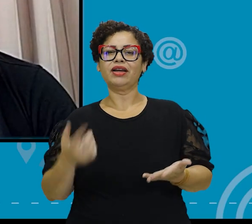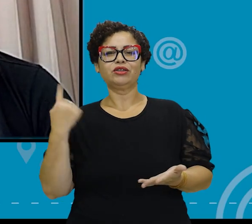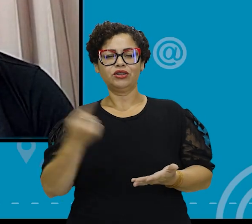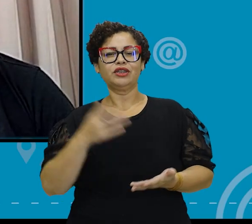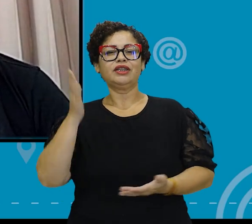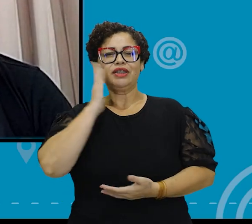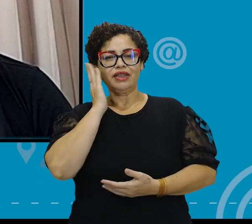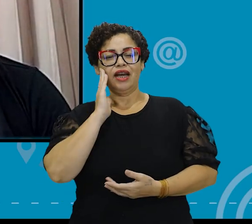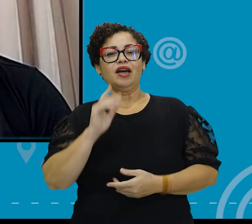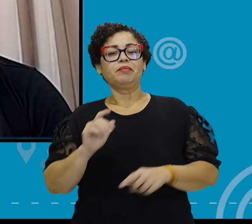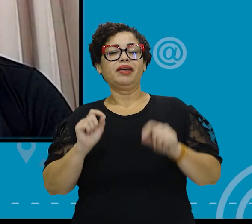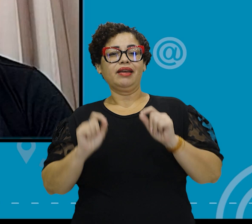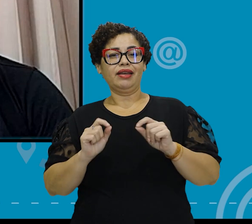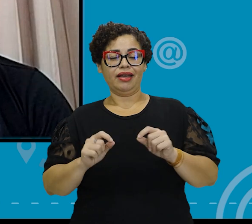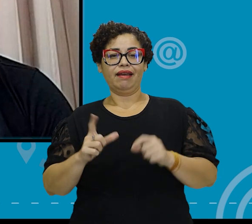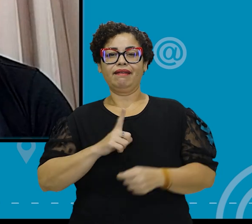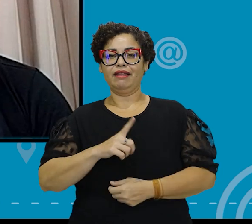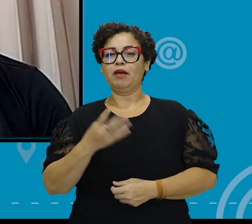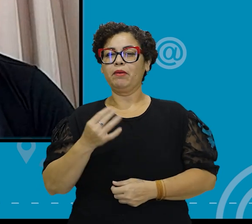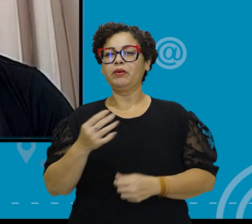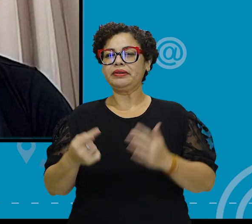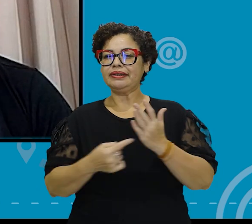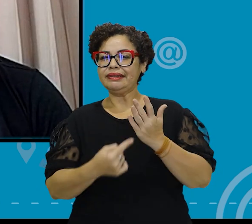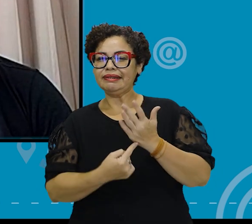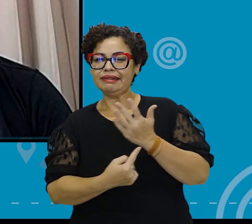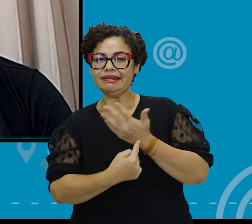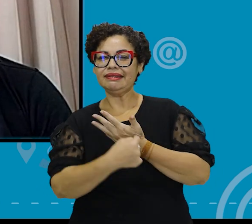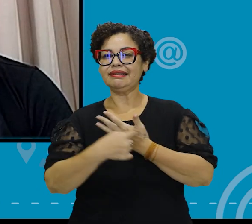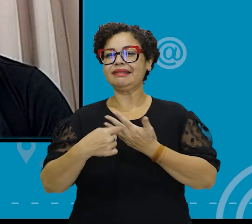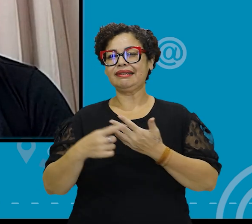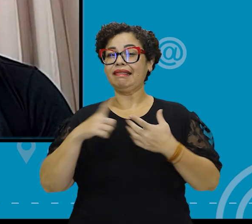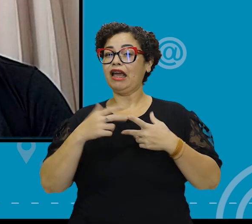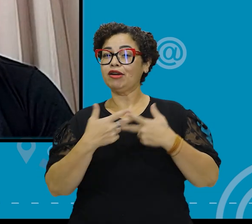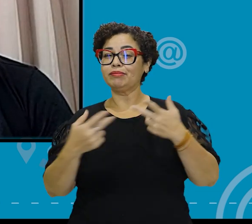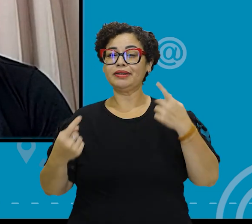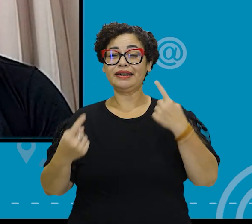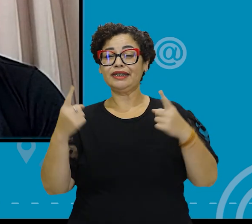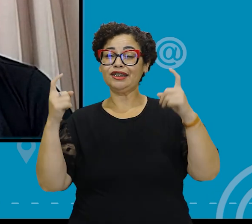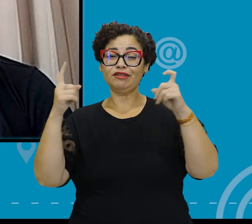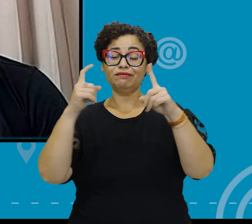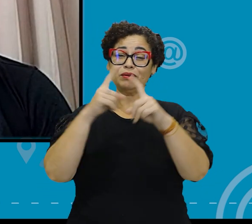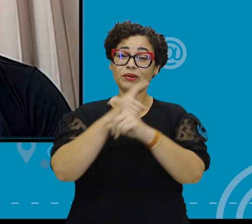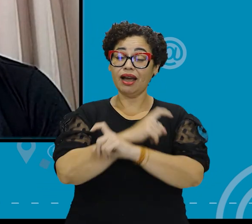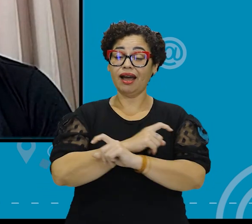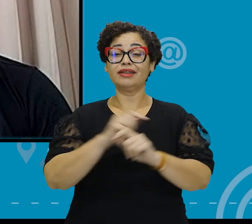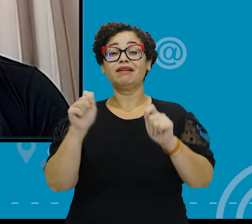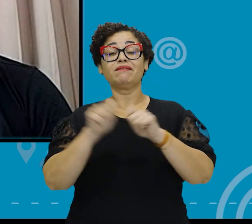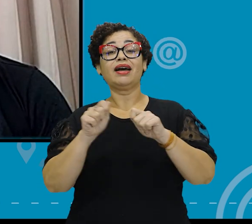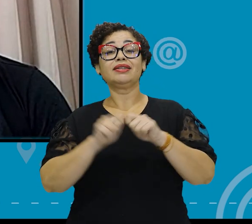gente sabe que temos muitos espinhos, né? Nós temos muitas dificuldades em